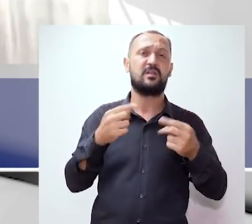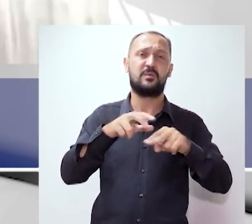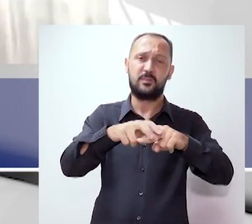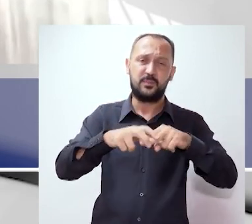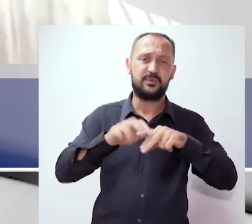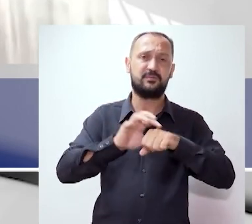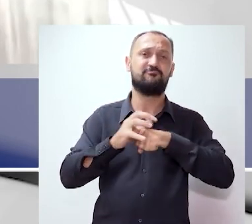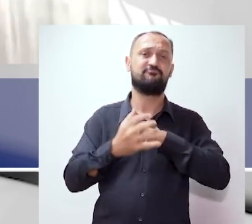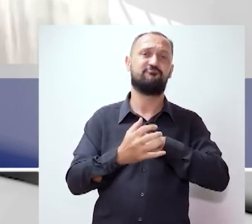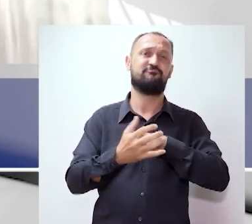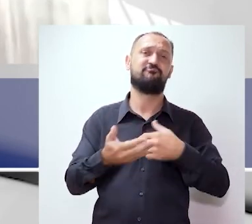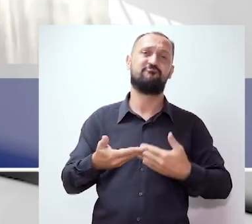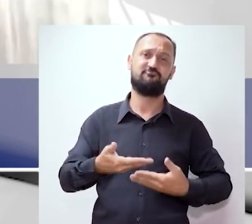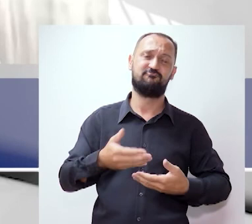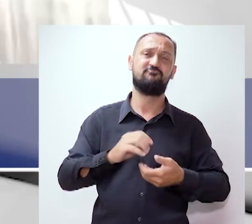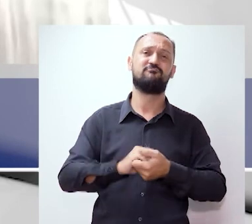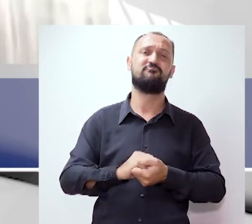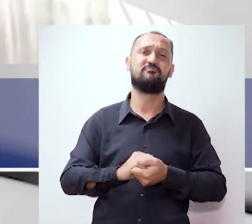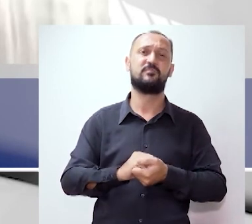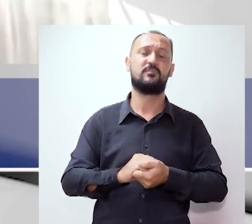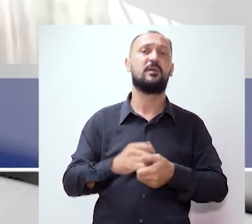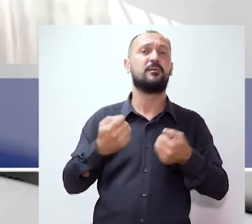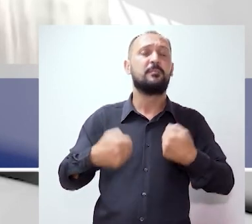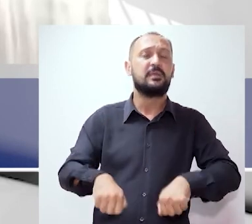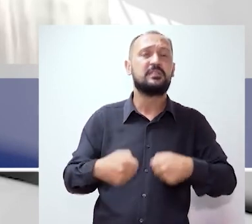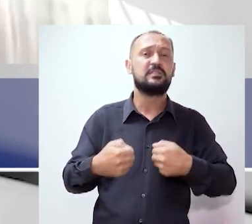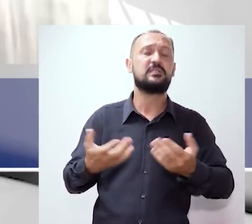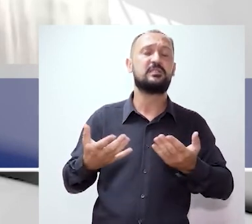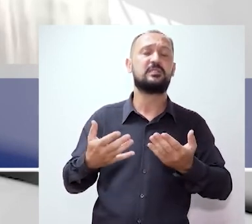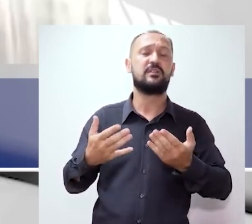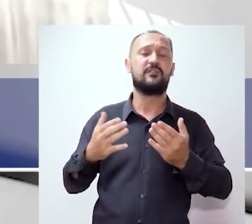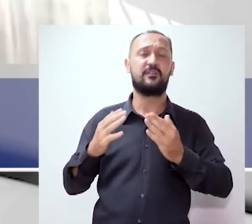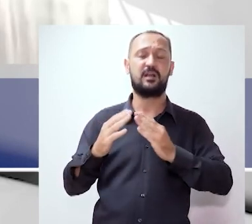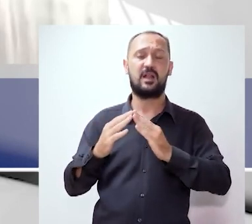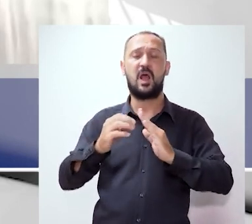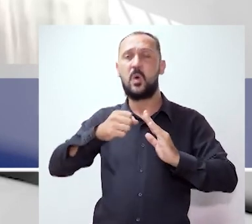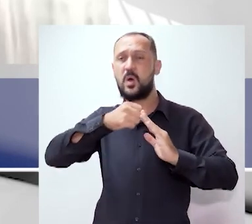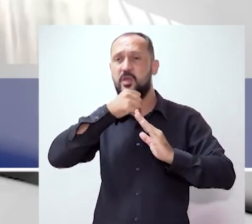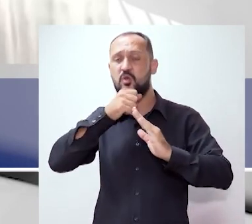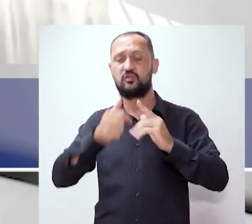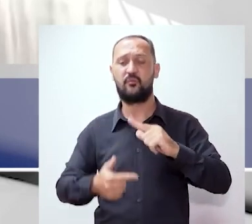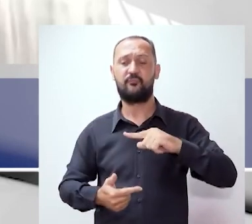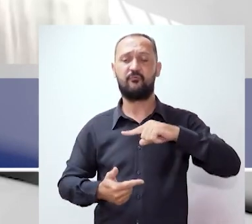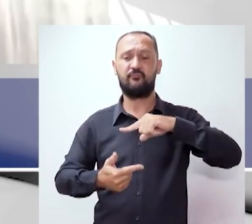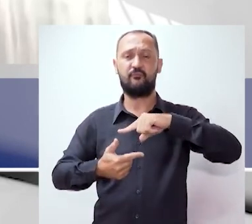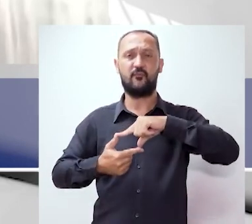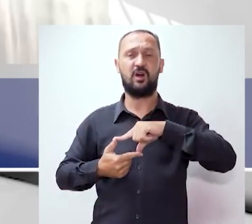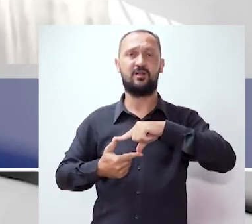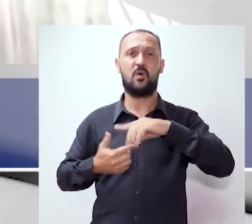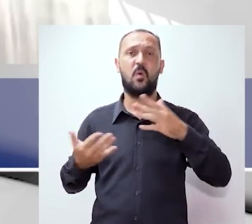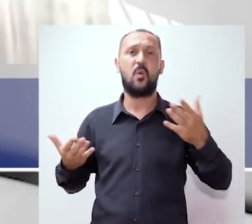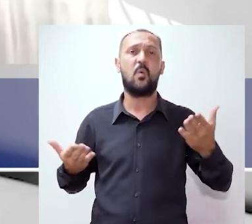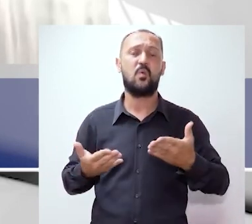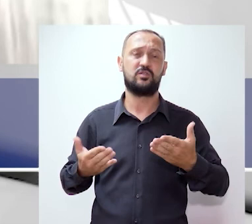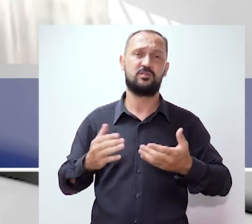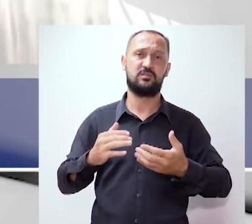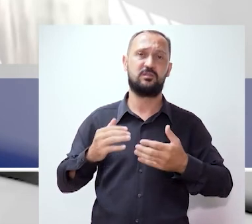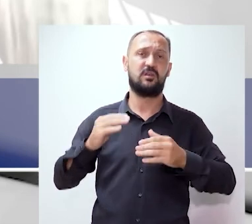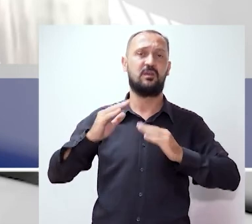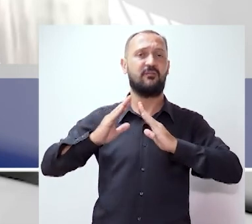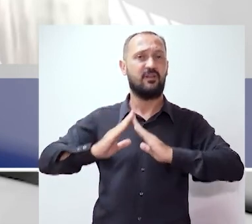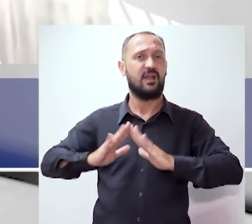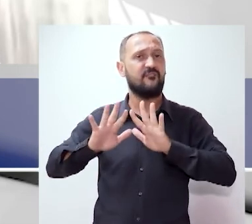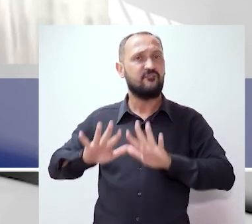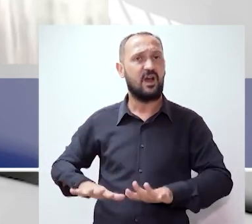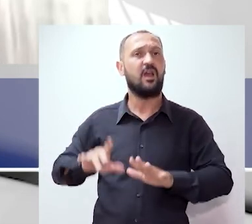à Covid-19. As pessoas que estão tendo que ficar isoladas. Imagina só uma pessoa idosa ter que ficar como está hoje,